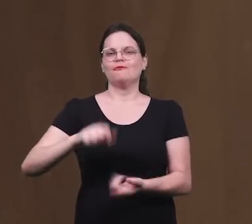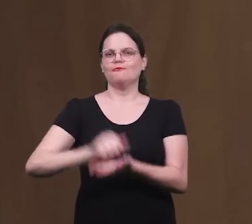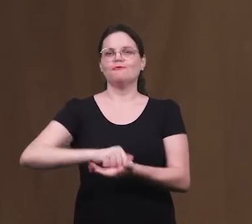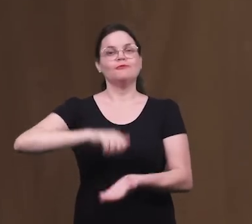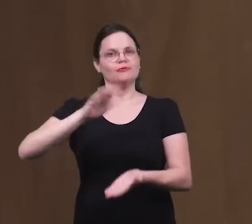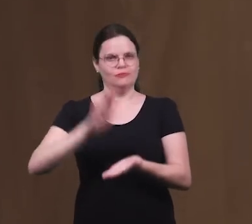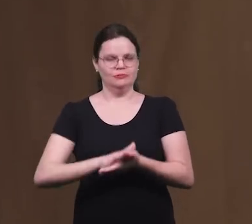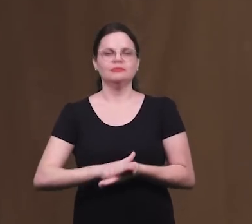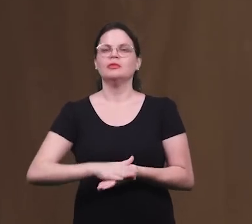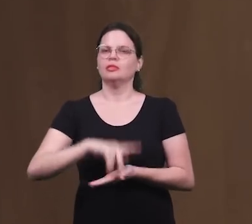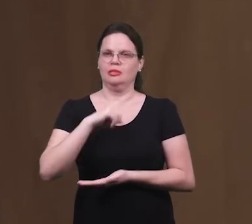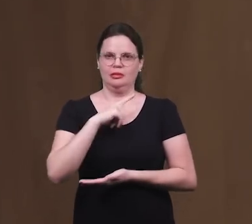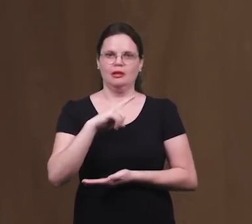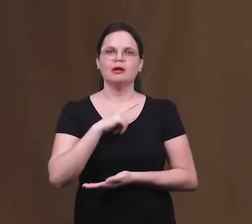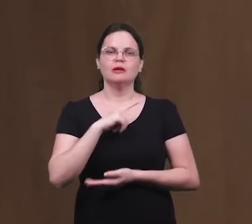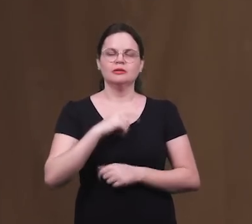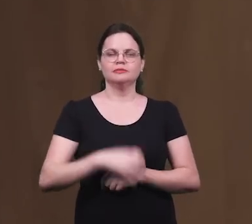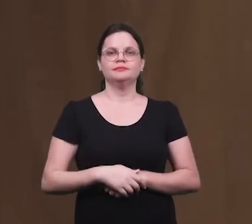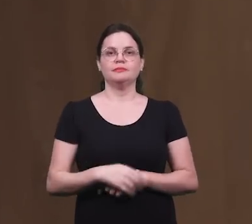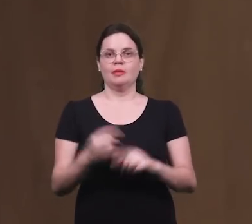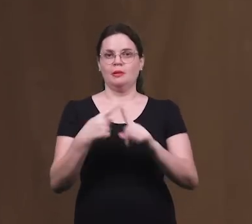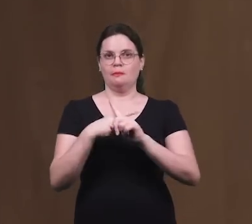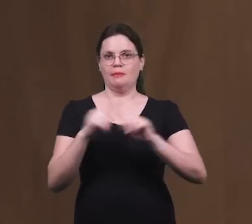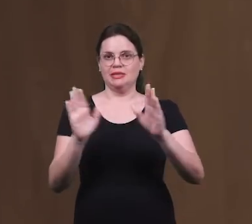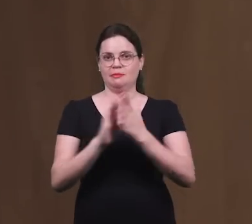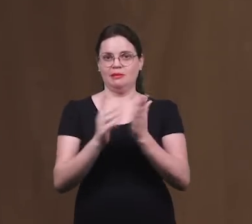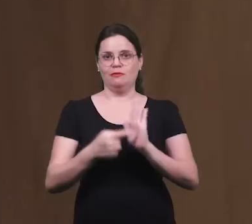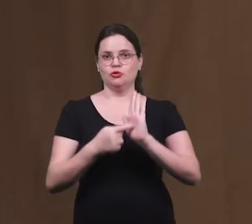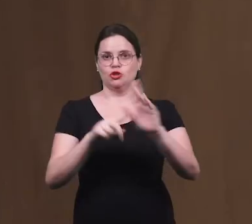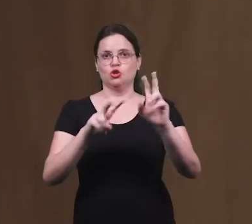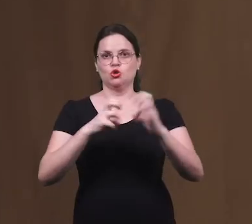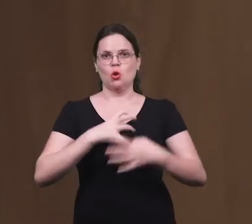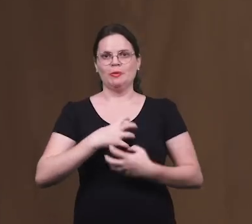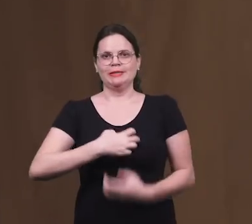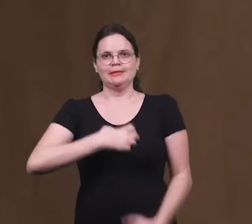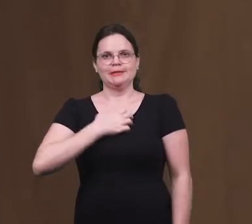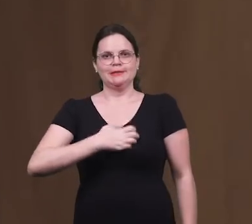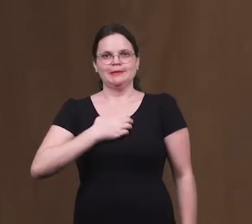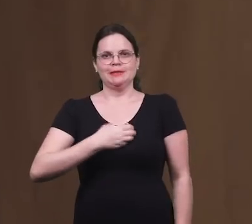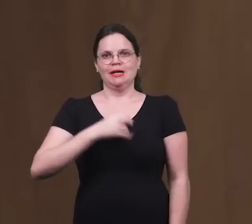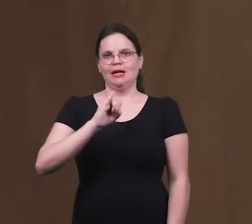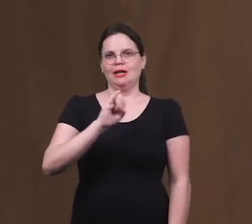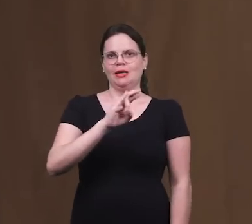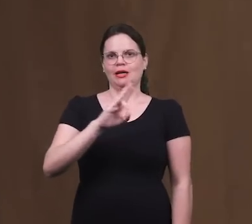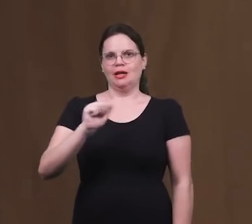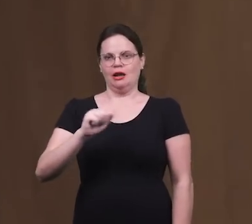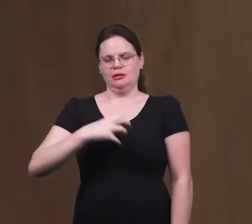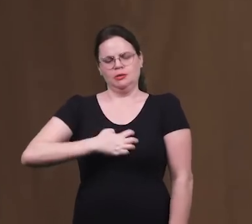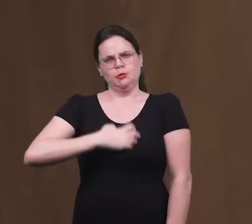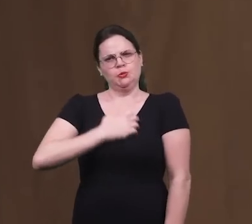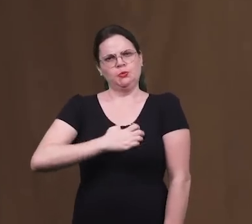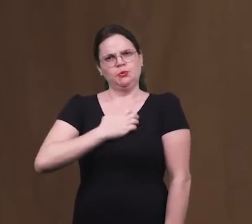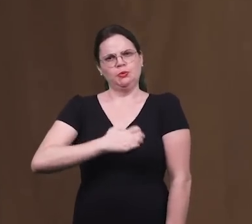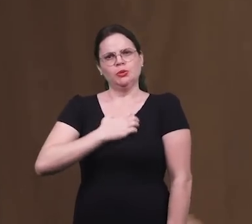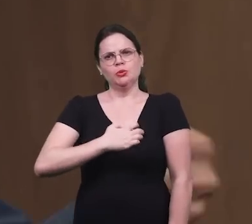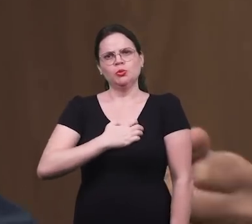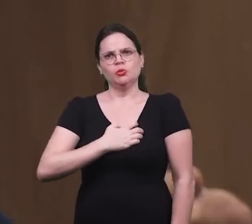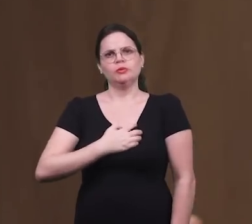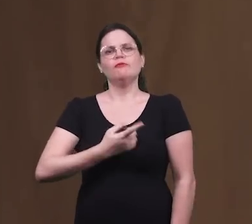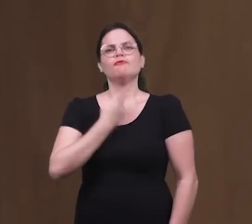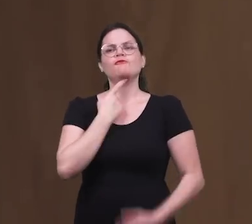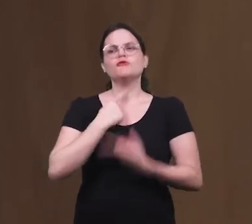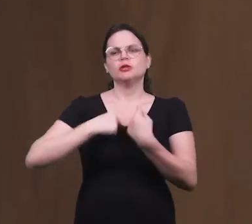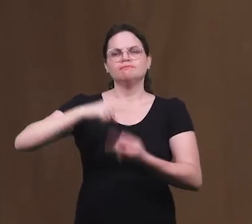sentimento de vingança. E o que a Bíblia fala sobre a ira, por exemplo? Você ficar irado com a outra pessoa e até o desejo de